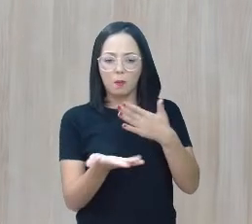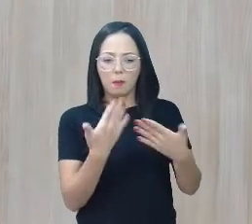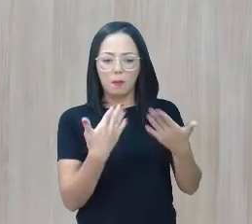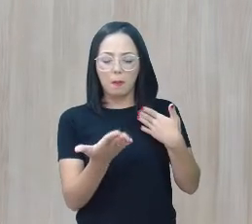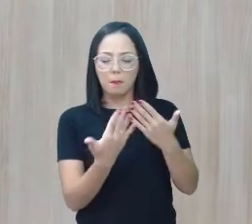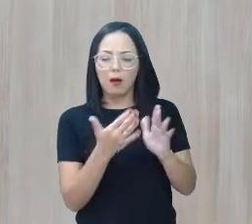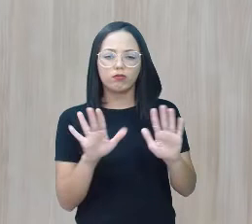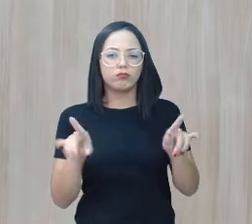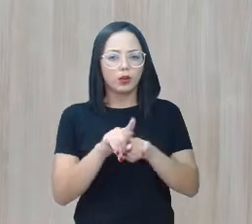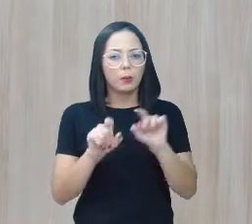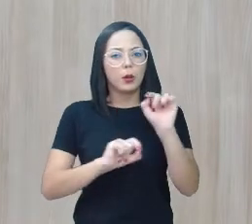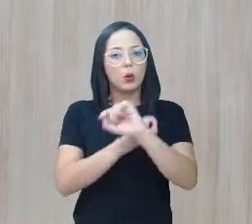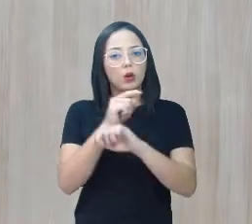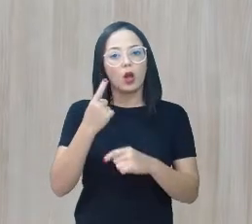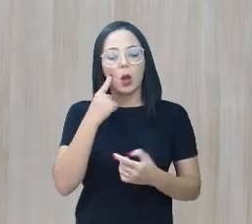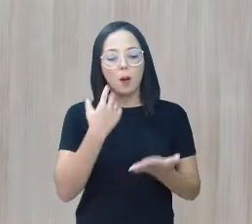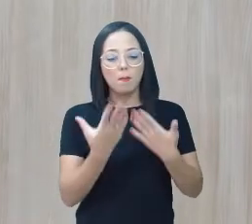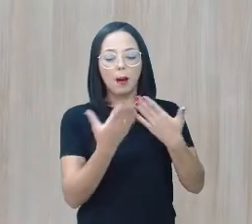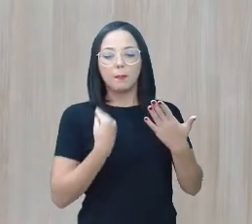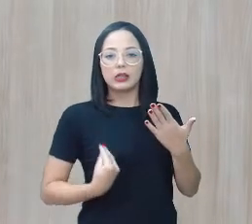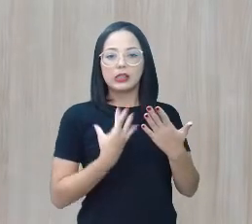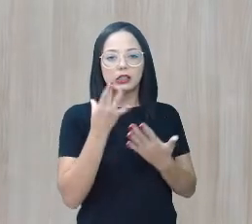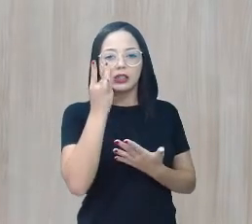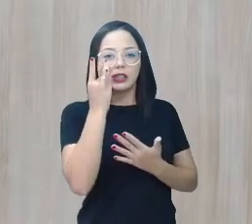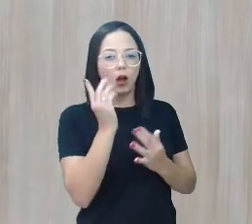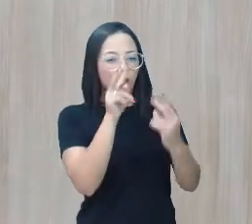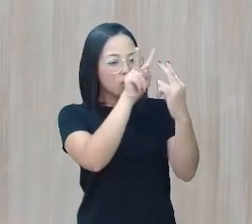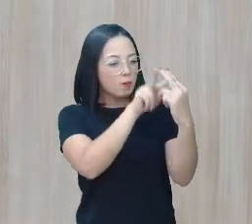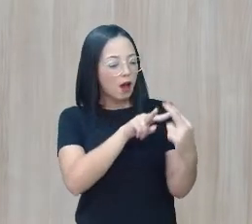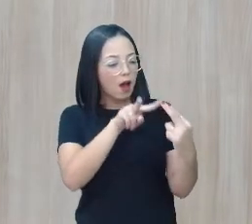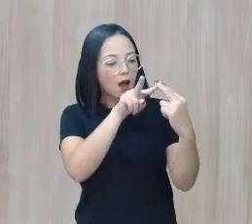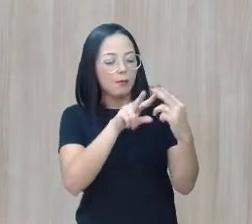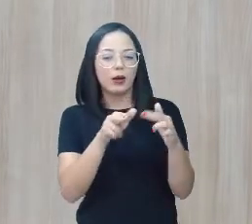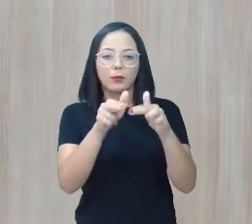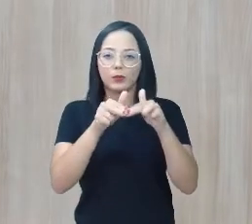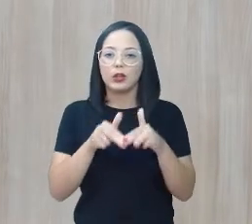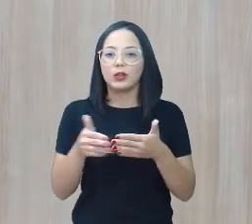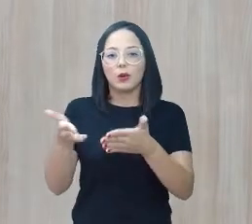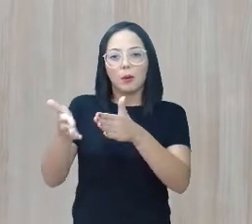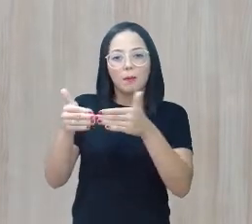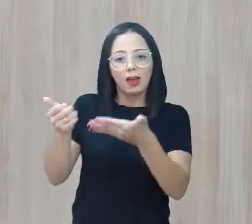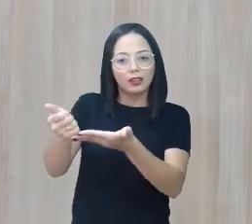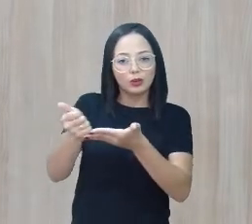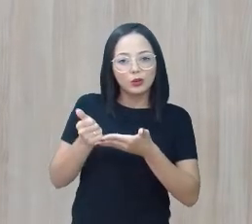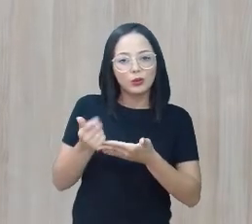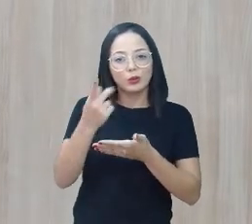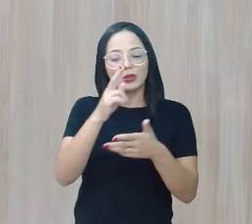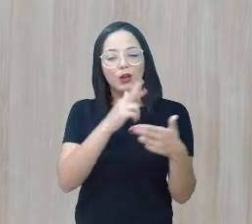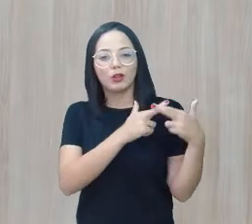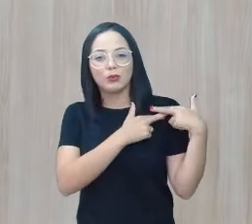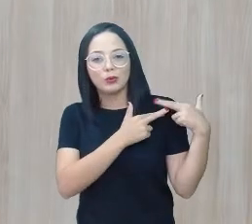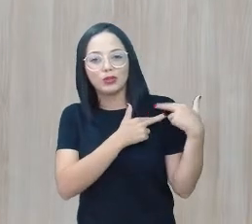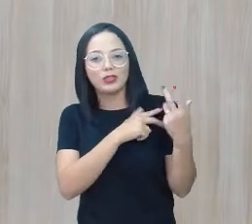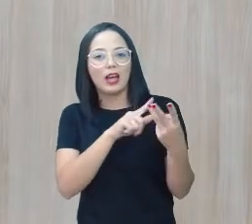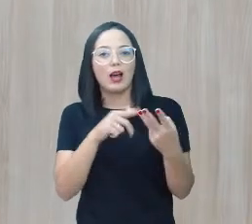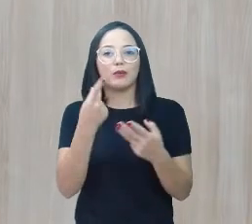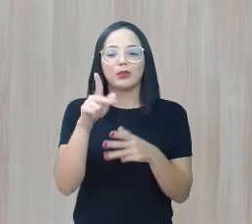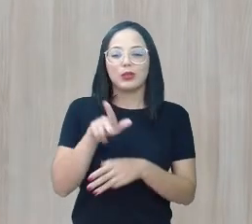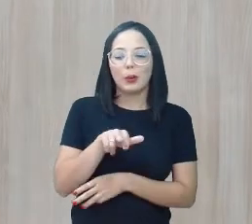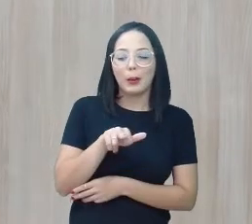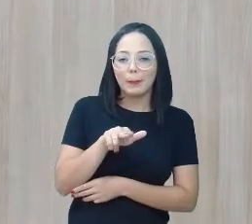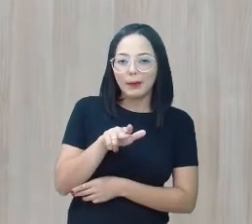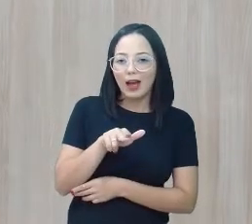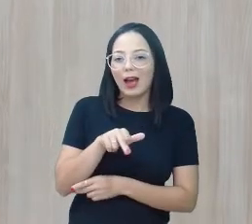ser também assim, ó, diretamente, olho no olho. Então, pede aí a colaboração do seu responsável, do seu